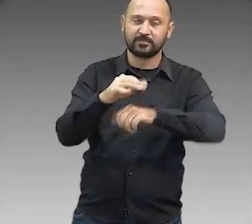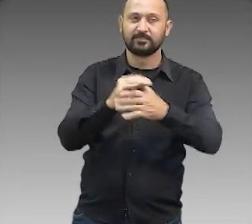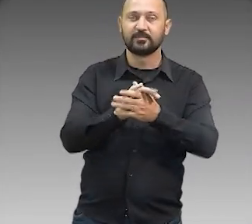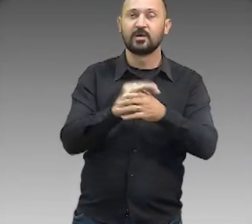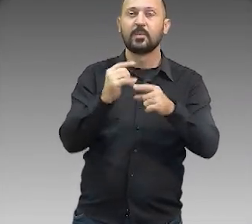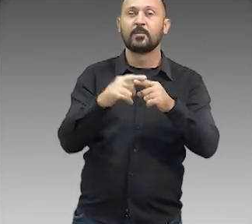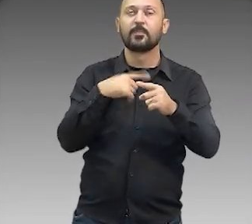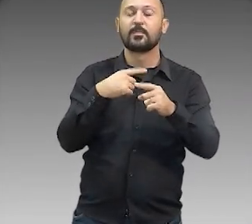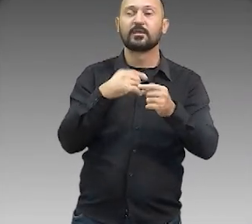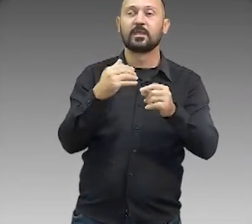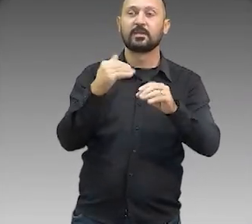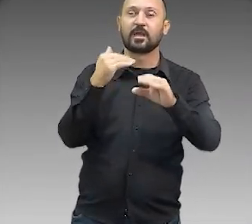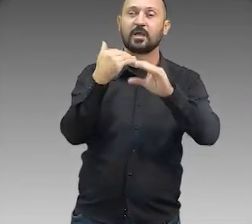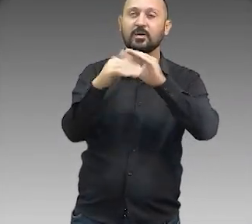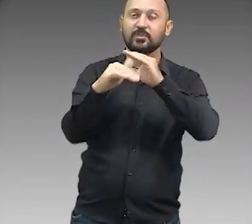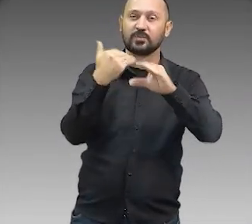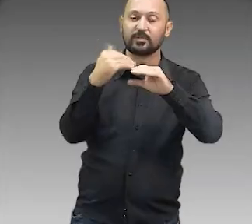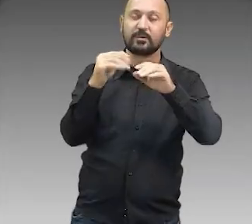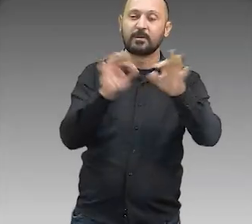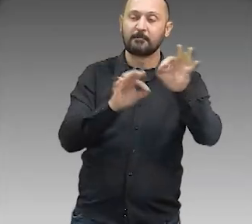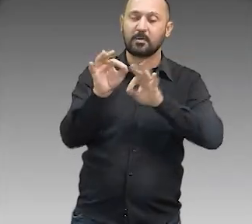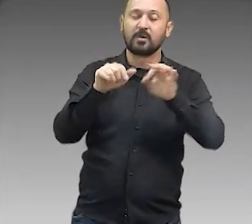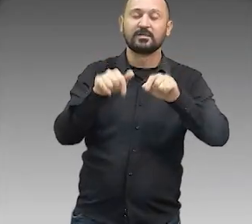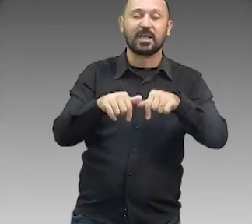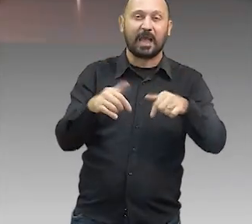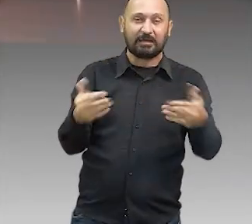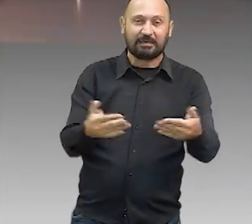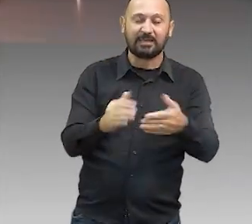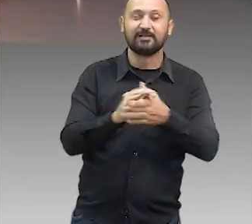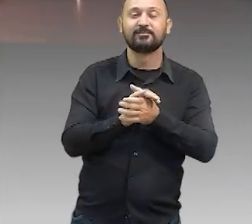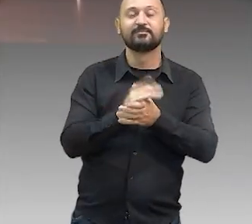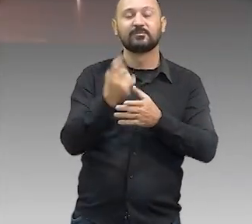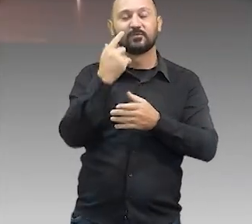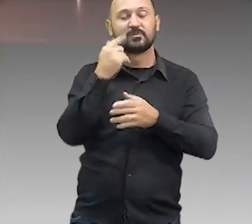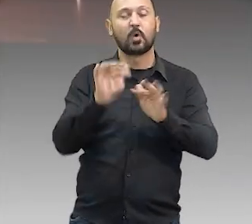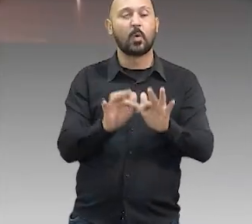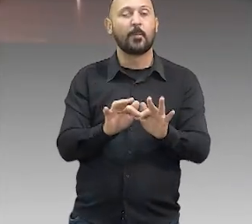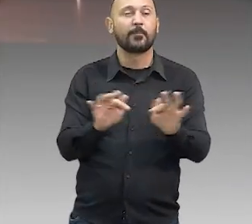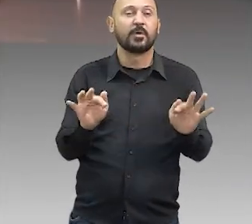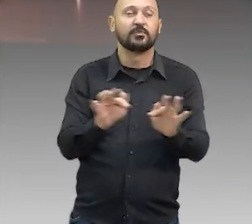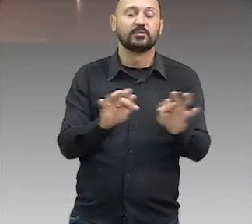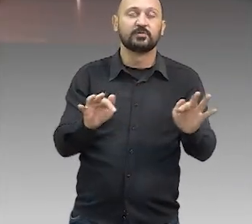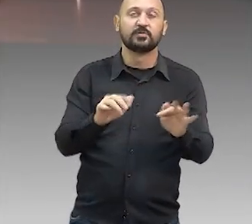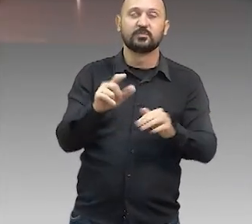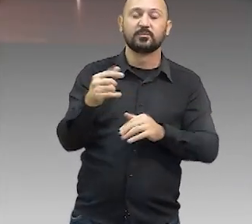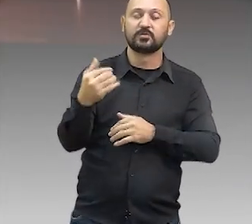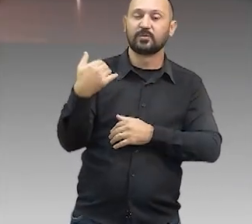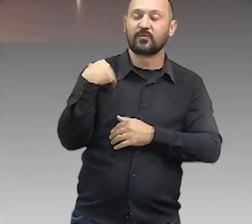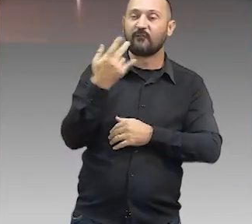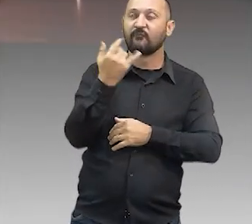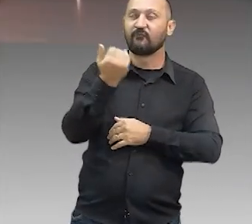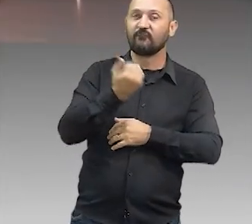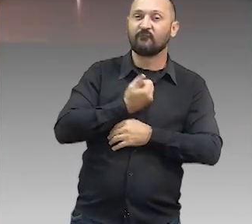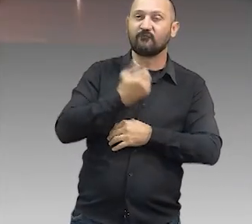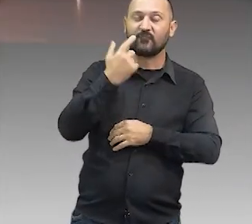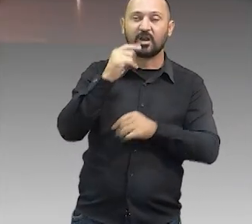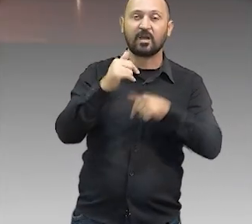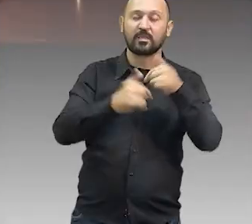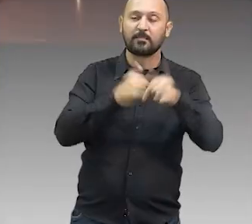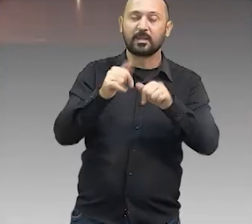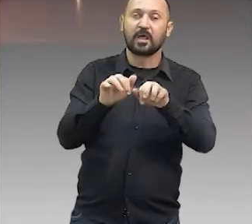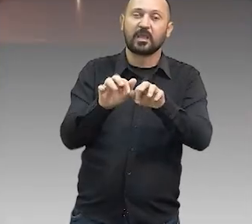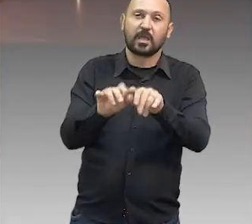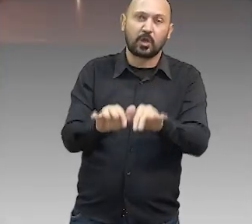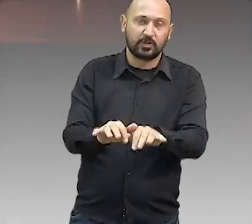nas nossas trocas de mensagens aqui para a produção desse programa, muito humildemente, né, o senhor comentou comigo que era um